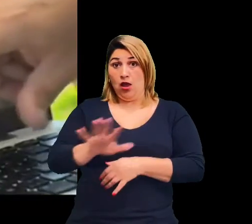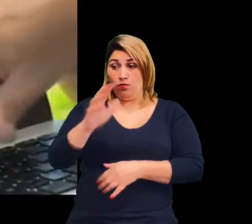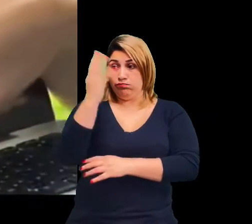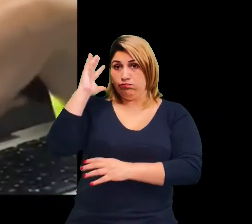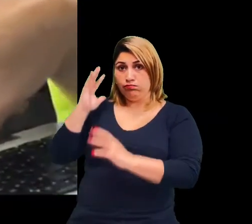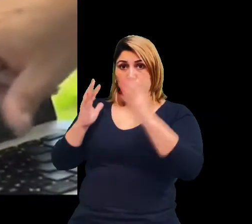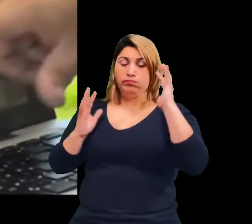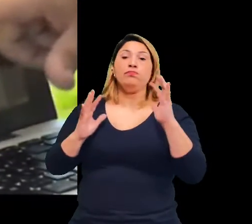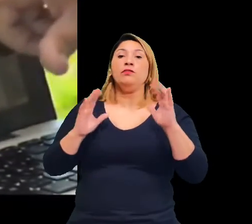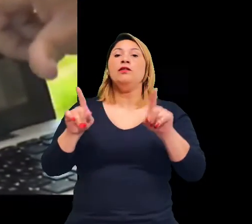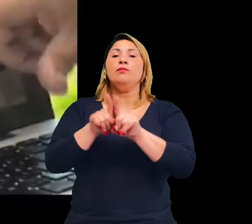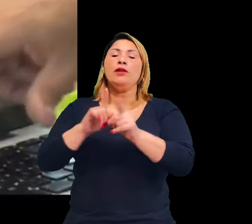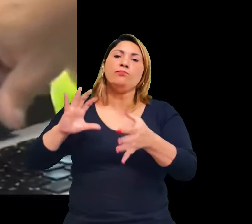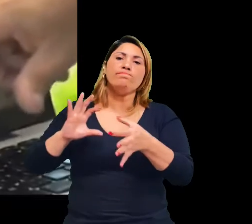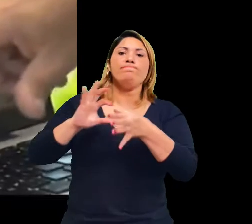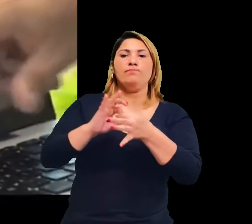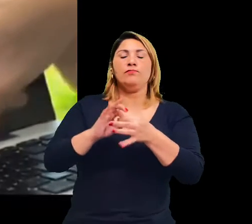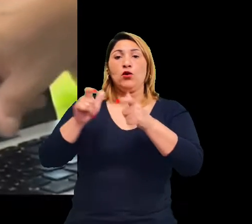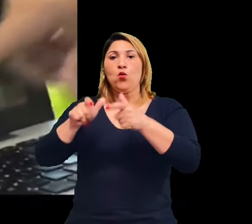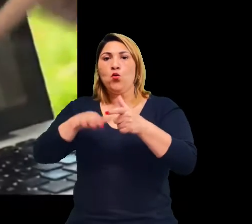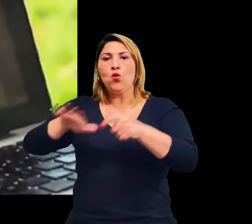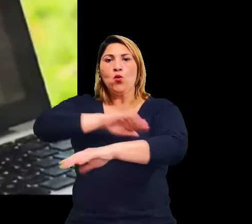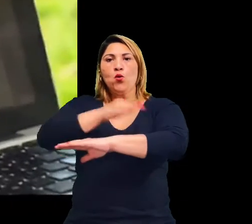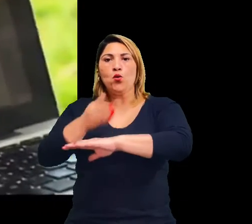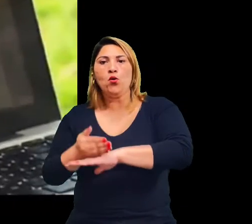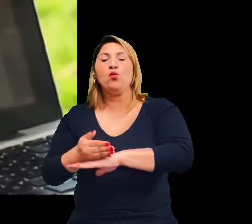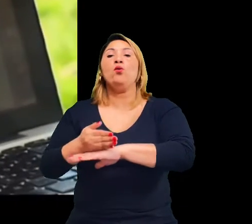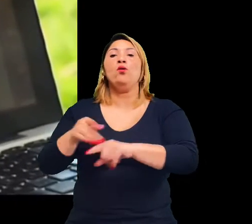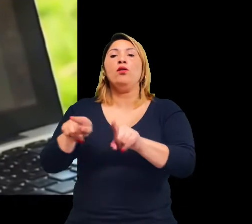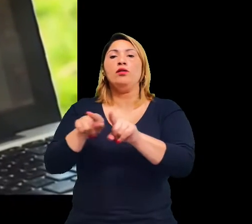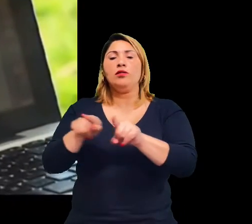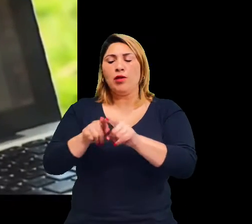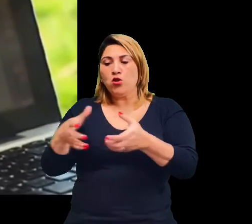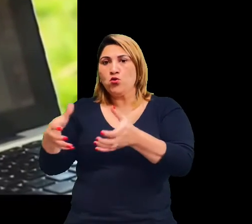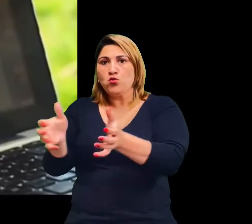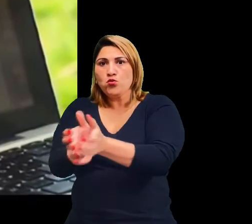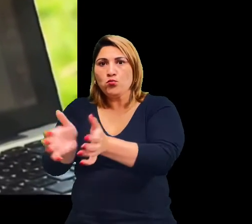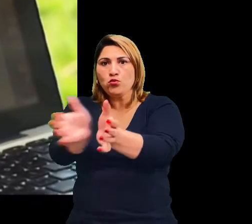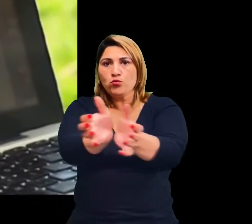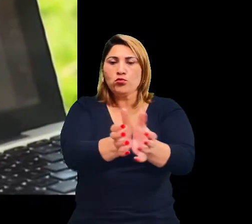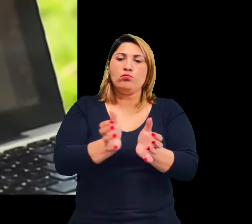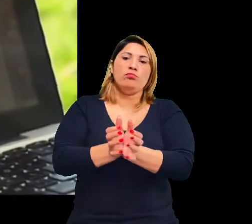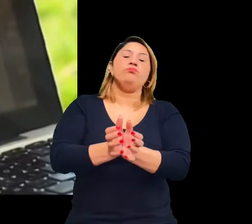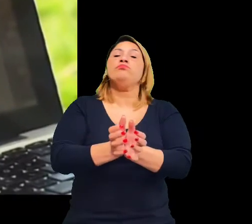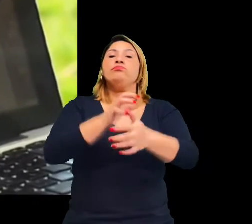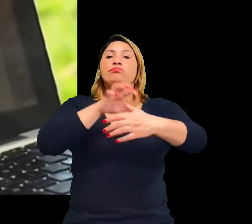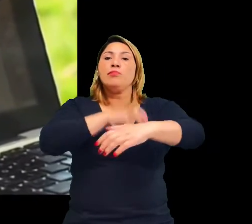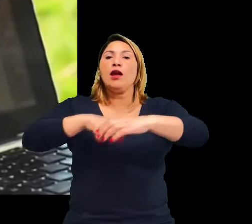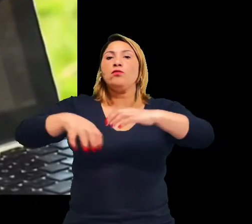Parque Nacional do Monte Pascoal e a área que os grupos de todas essas aldeias, das 12 aldeias que compõem a terra